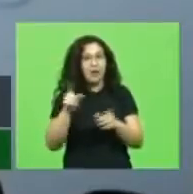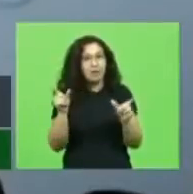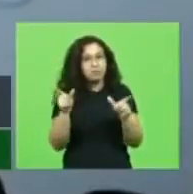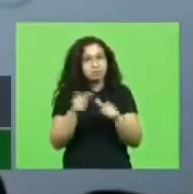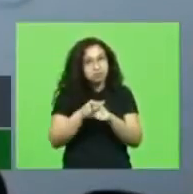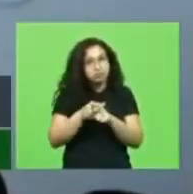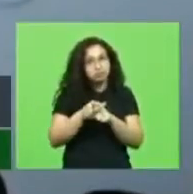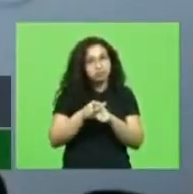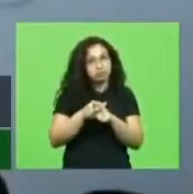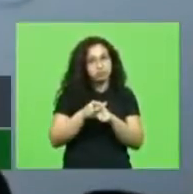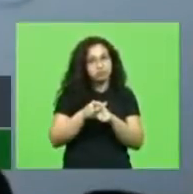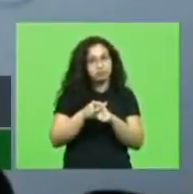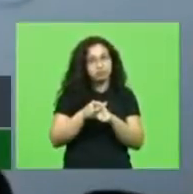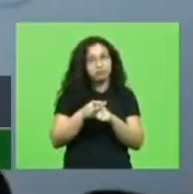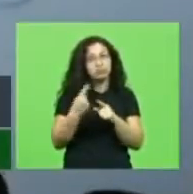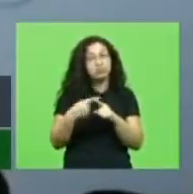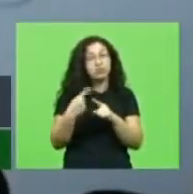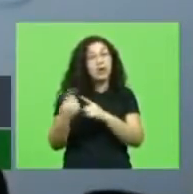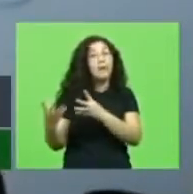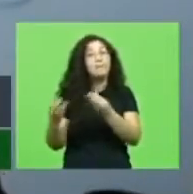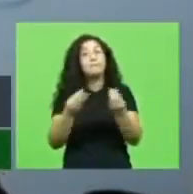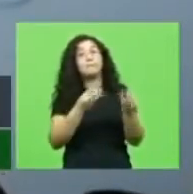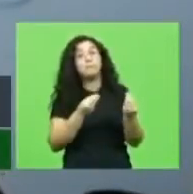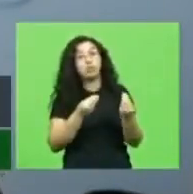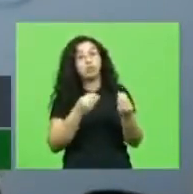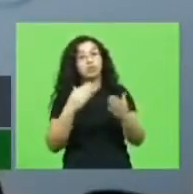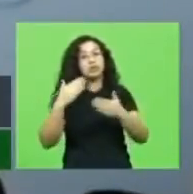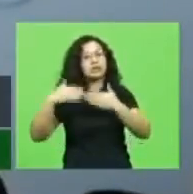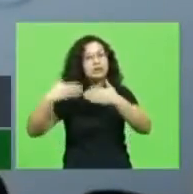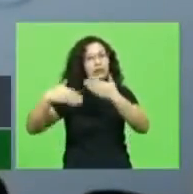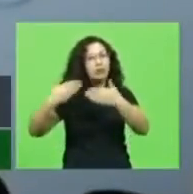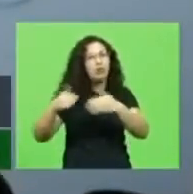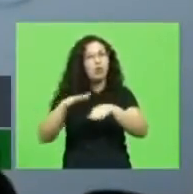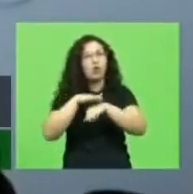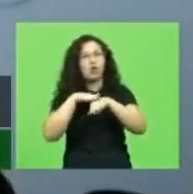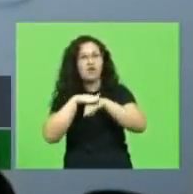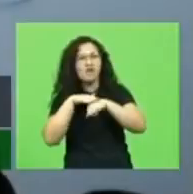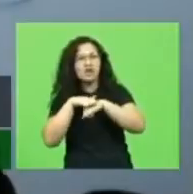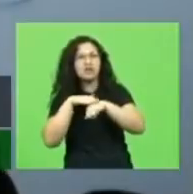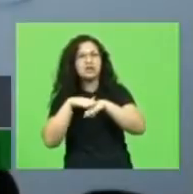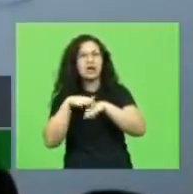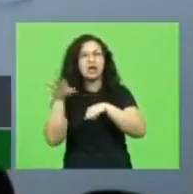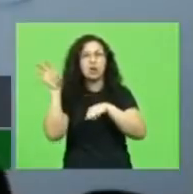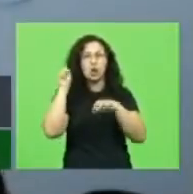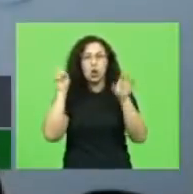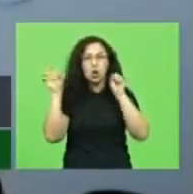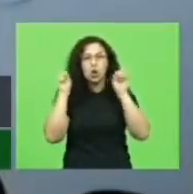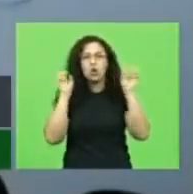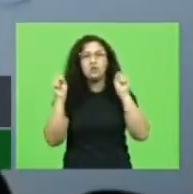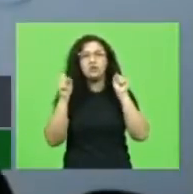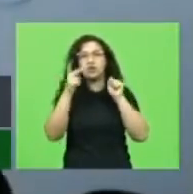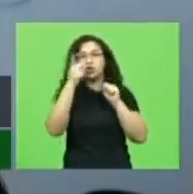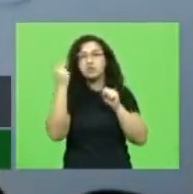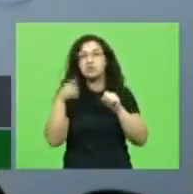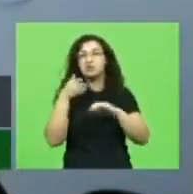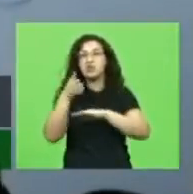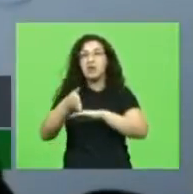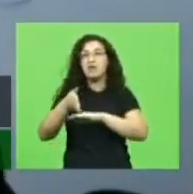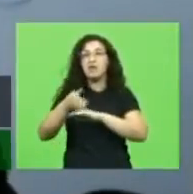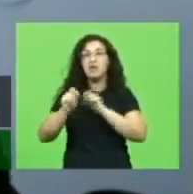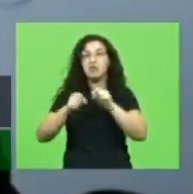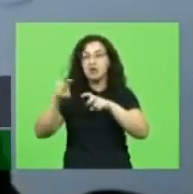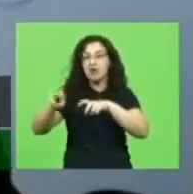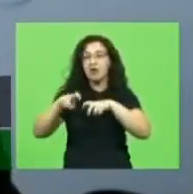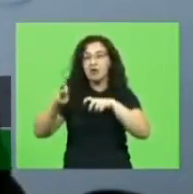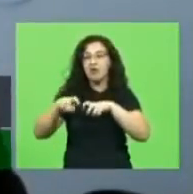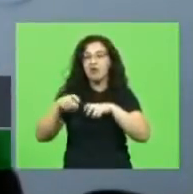eu acredito, porque muitas pessoas, depois que a gente vai conversando e tendo feedback, a pessoa estava no sítio, a pessoa foi